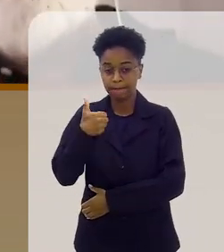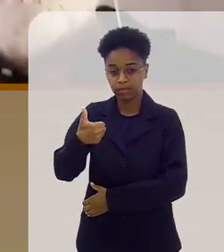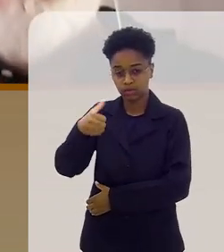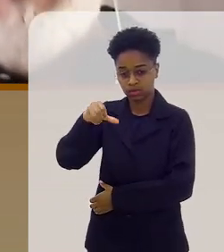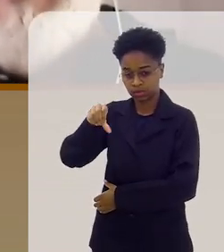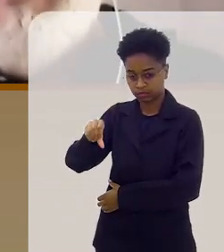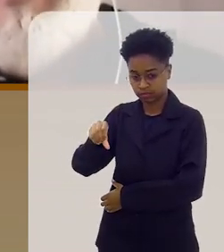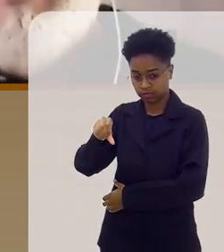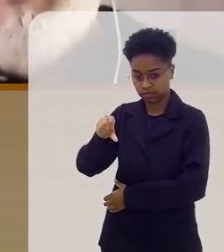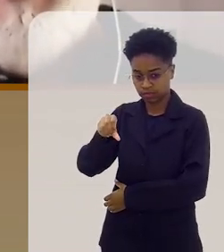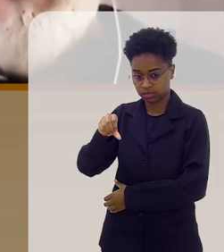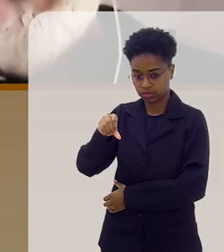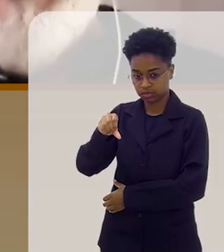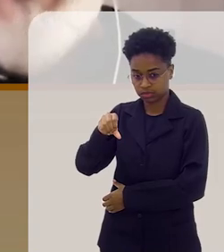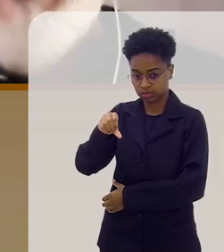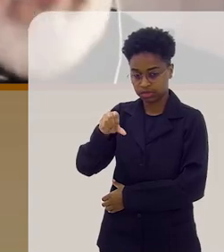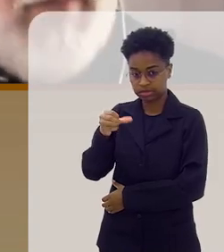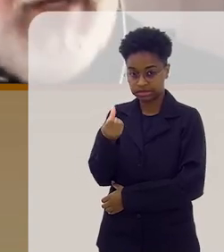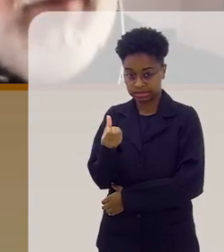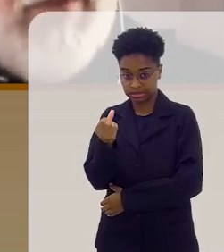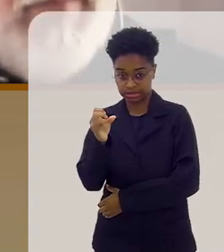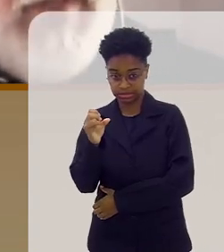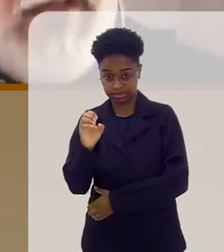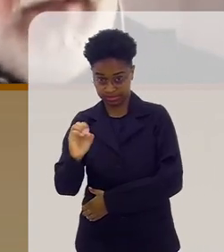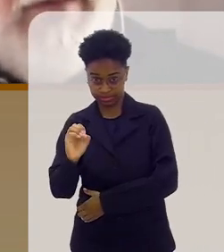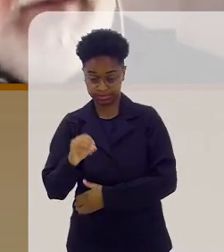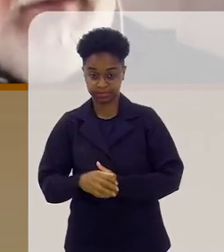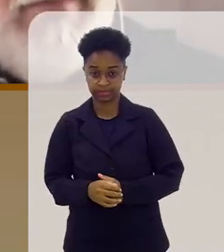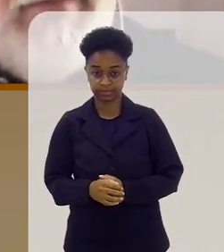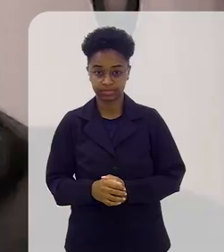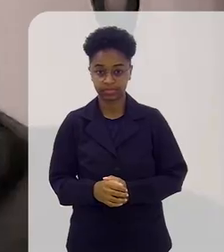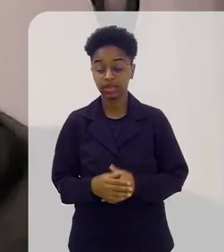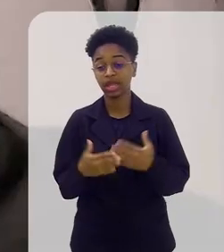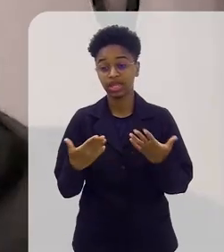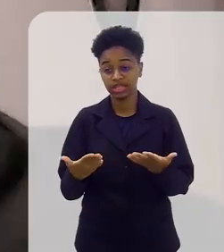né? E aí, que Fui para desafio é Caprichosos esse, hein? Pilares.